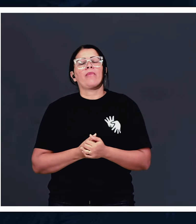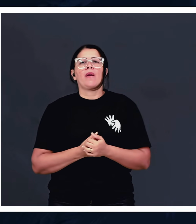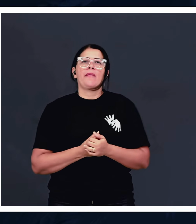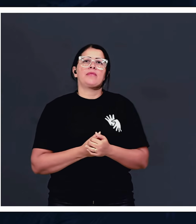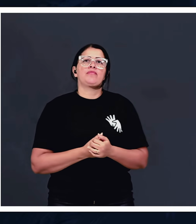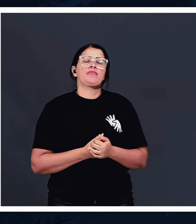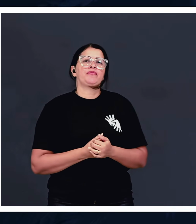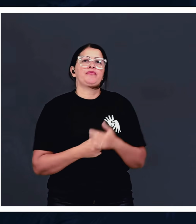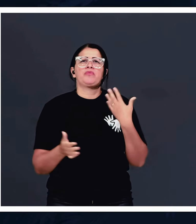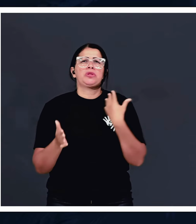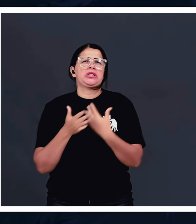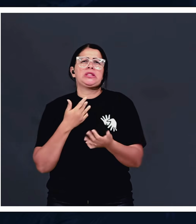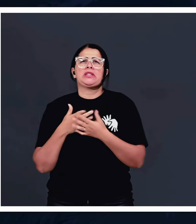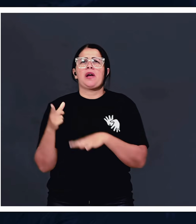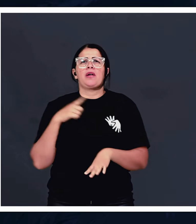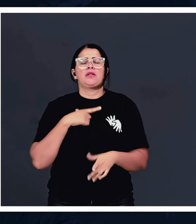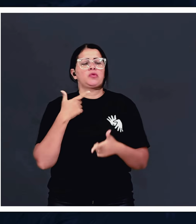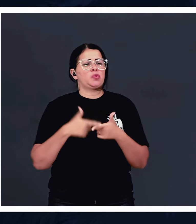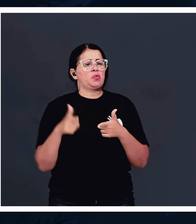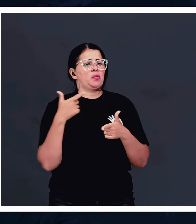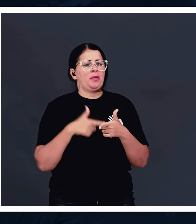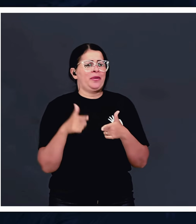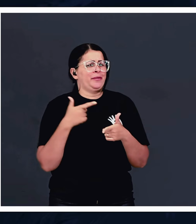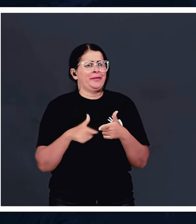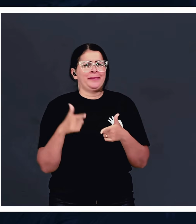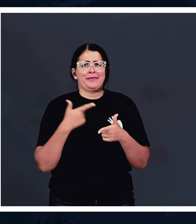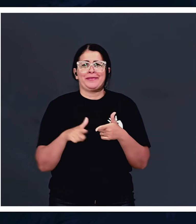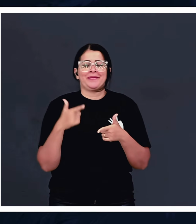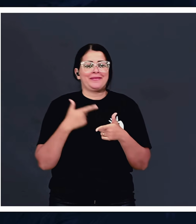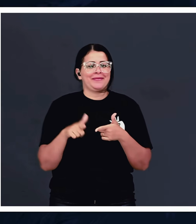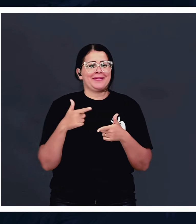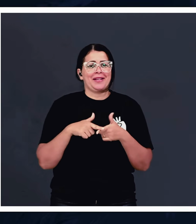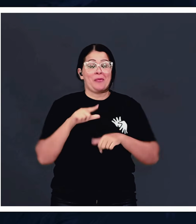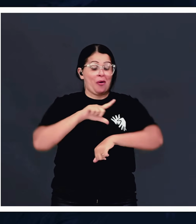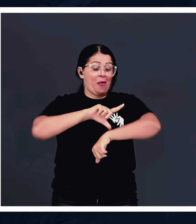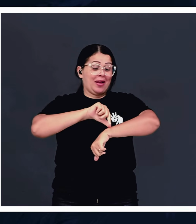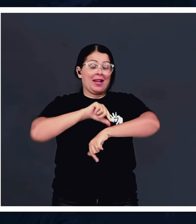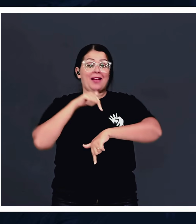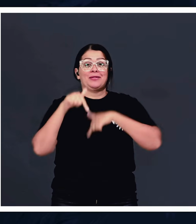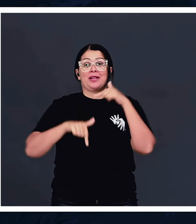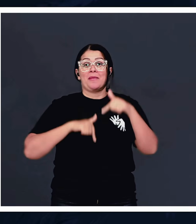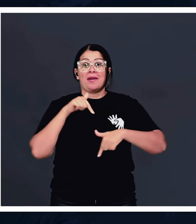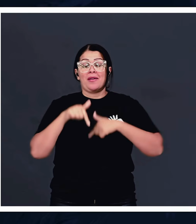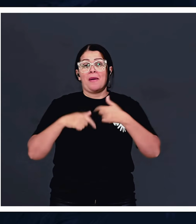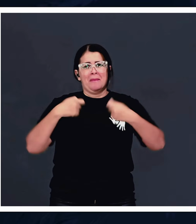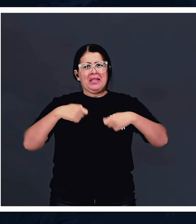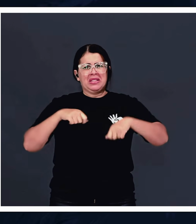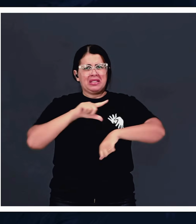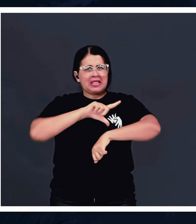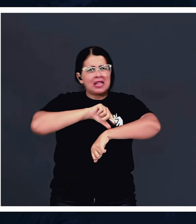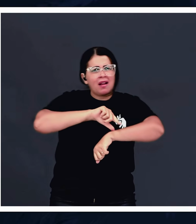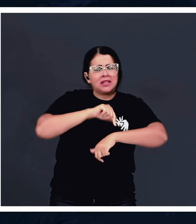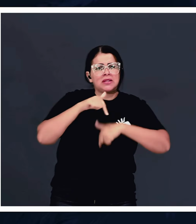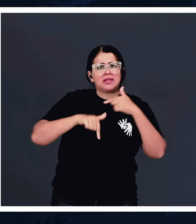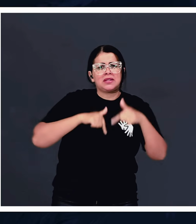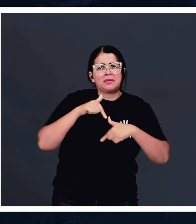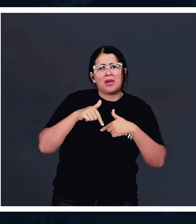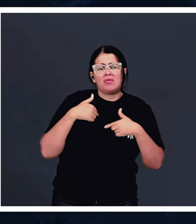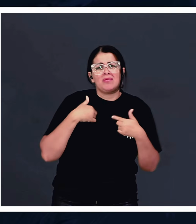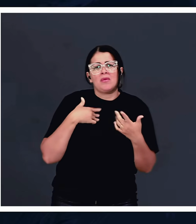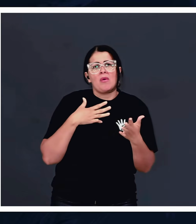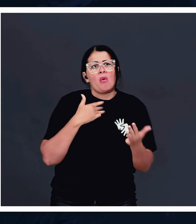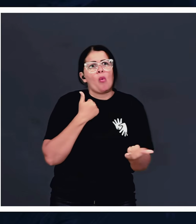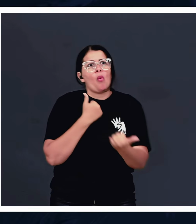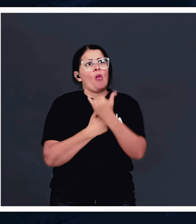sei lá, teve algum problema e se atrasou no seu trabalho, precisou se atrasar, um